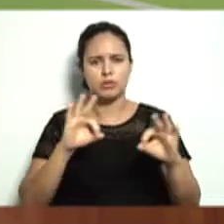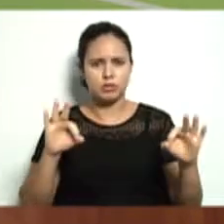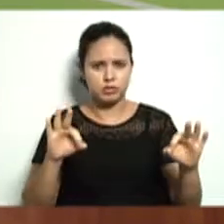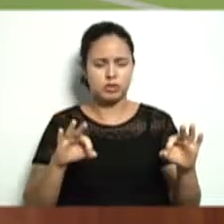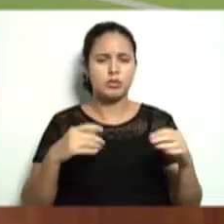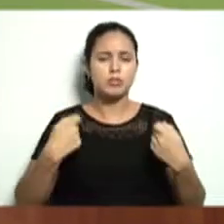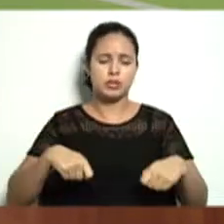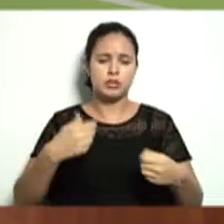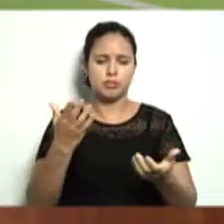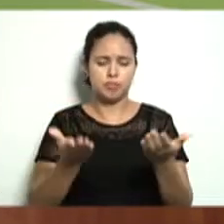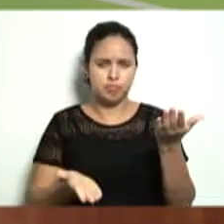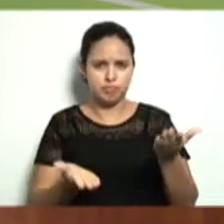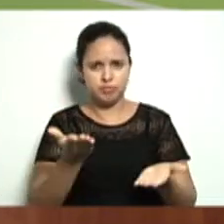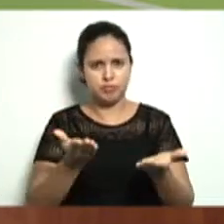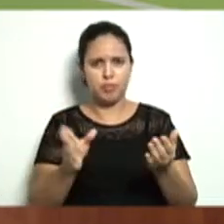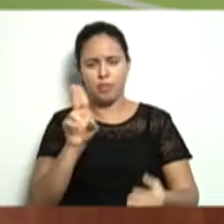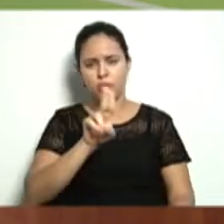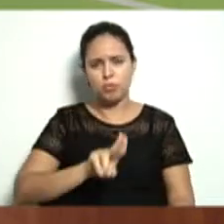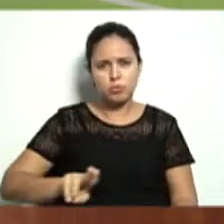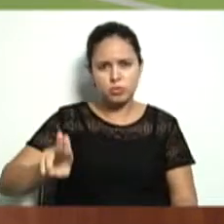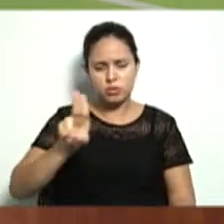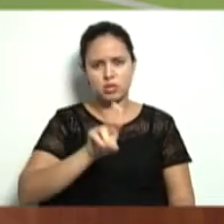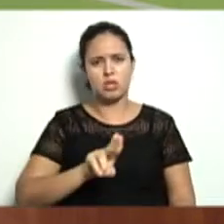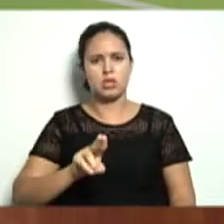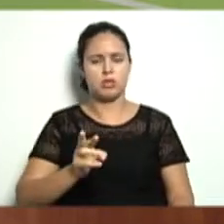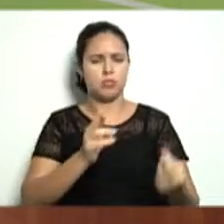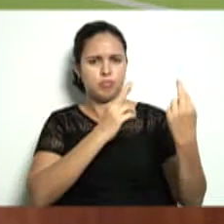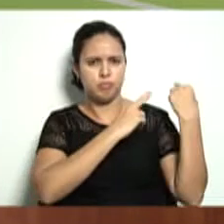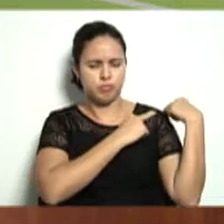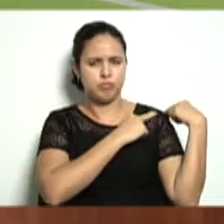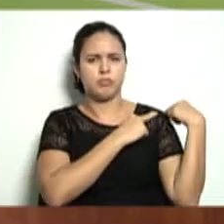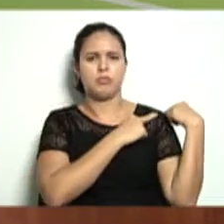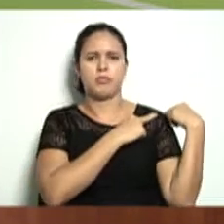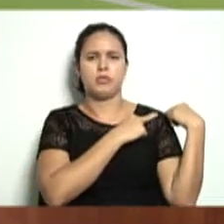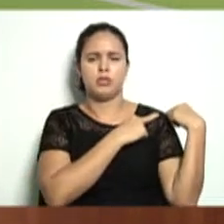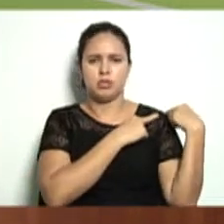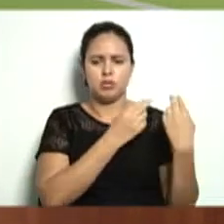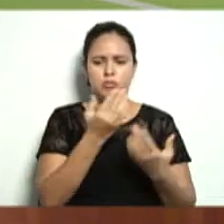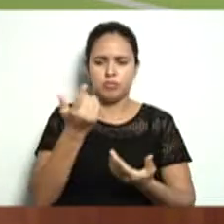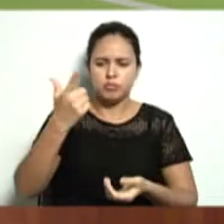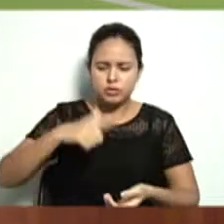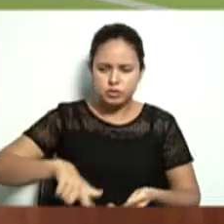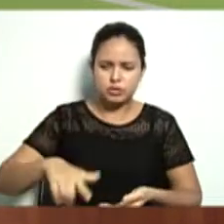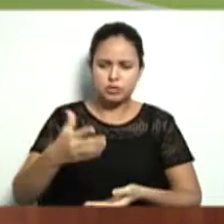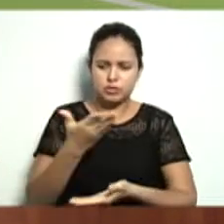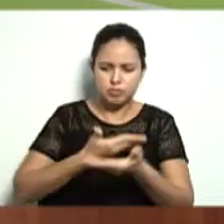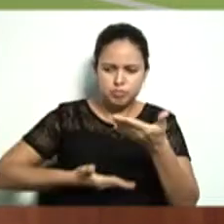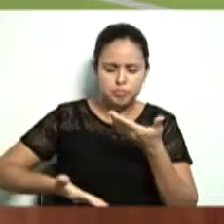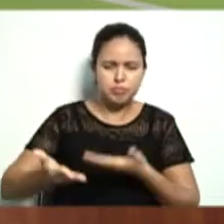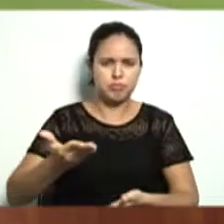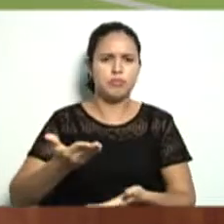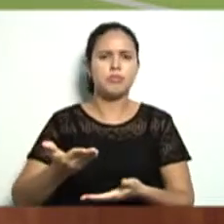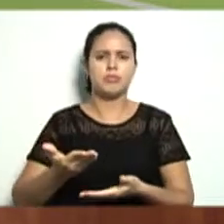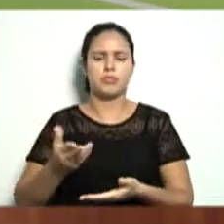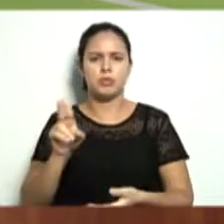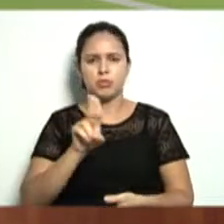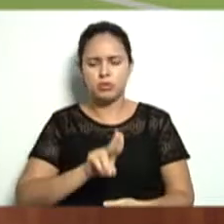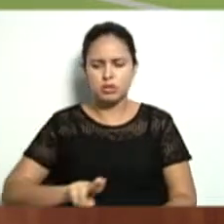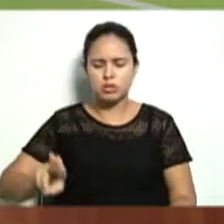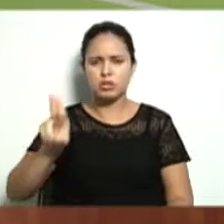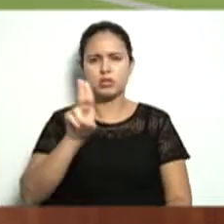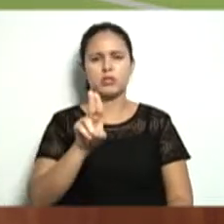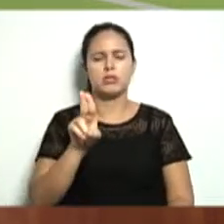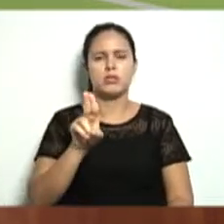esse equilíbrio. Eu uso de forma adequada. Como? Reutilizando, reciclando,